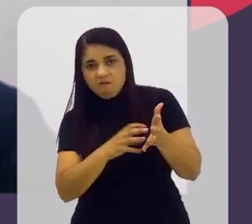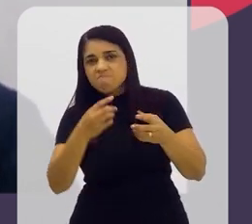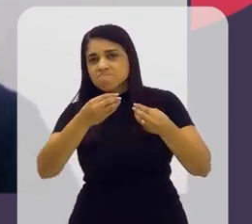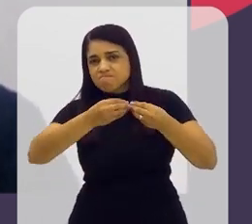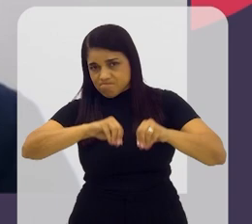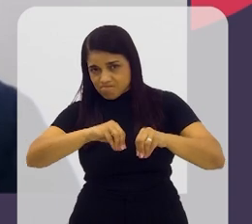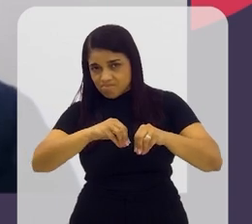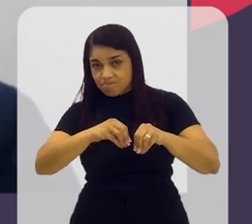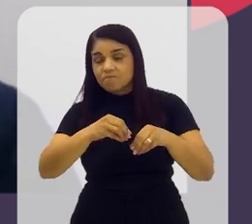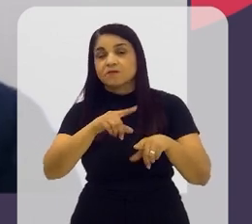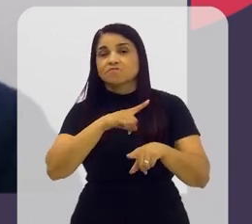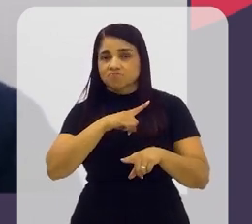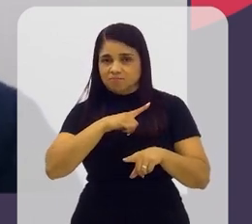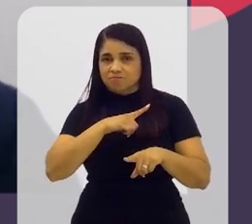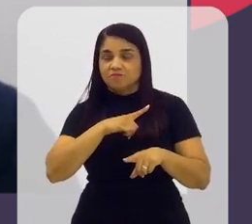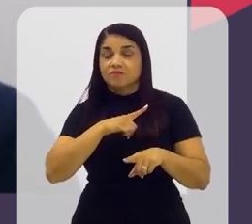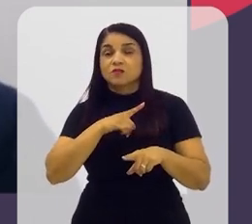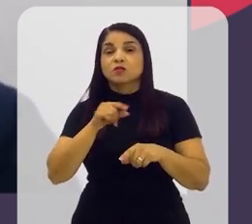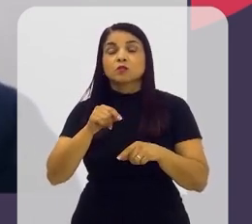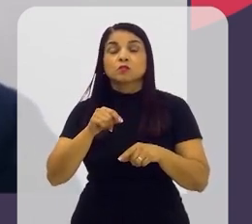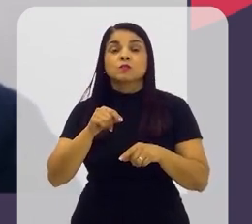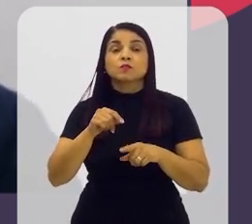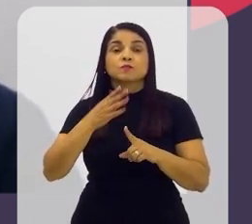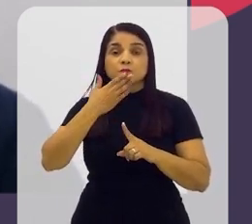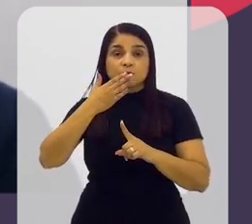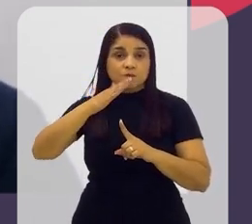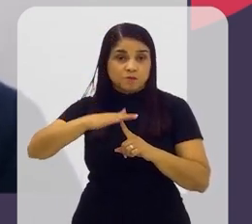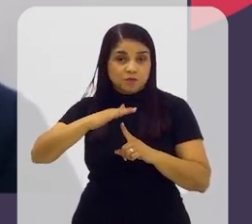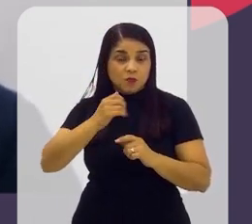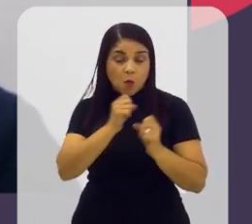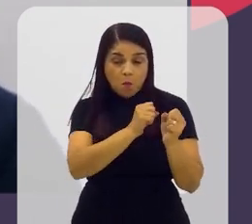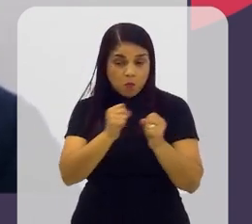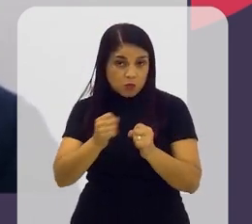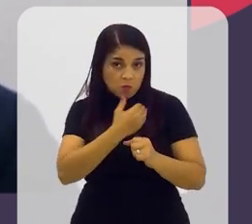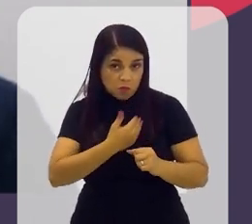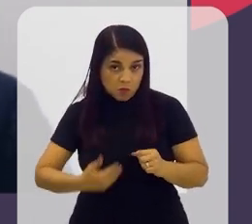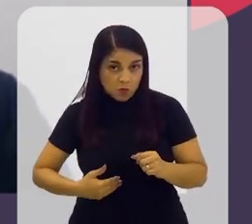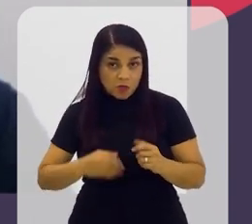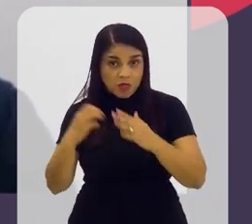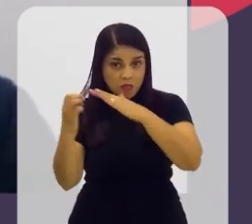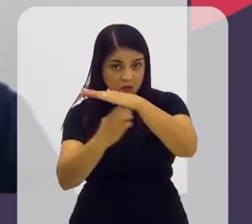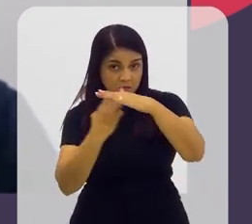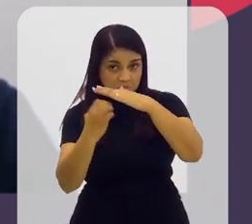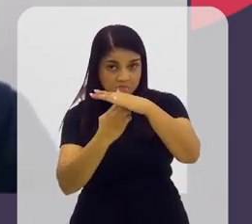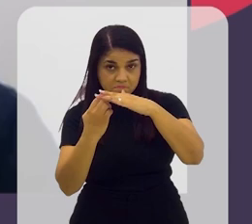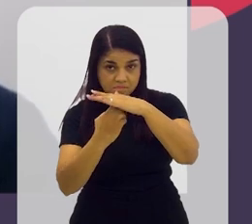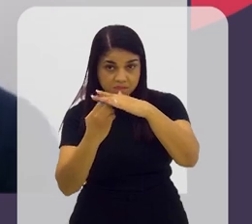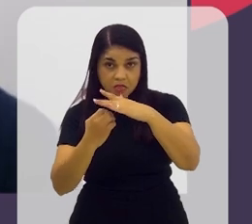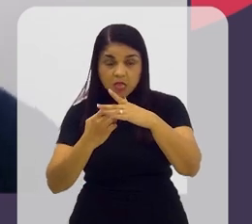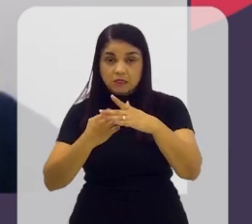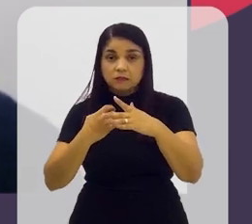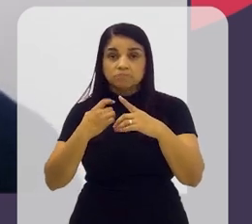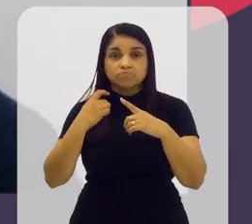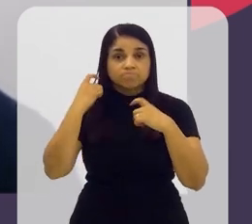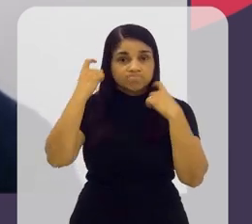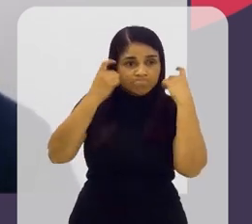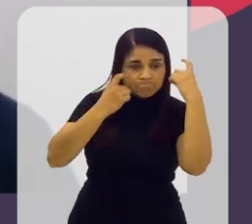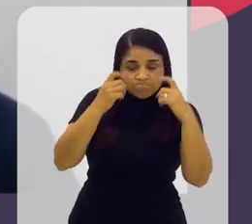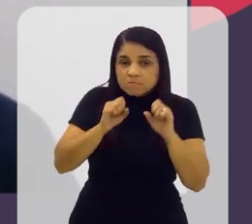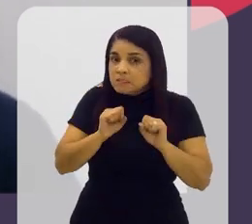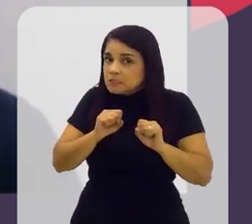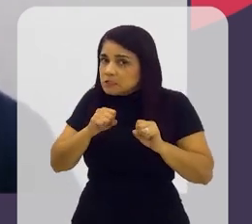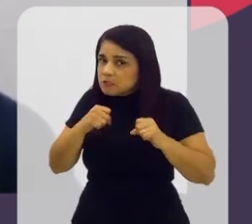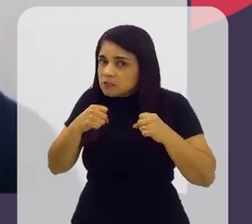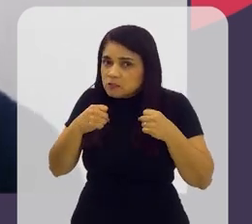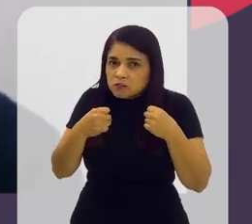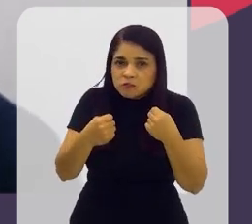problemas. Então, é uma espécie para a qual o poder público e para a qual também as empresas, elas geraram muitos